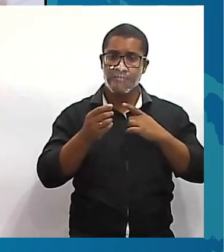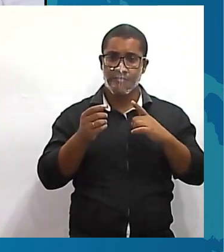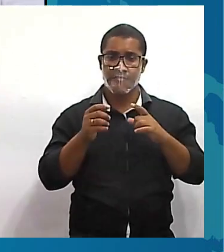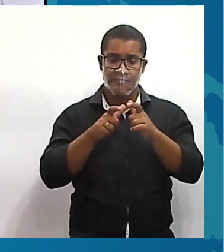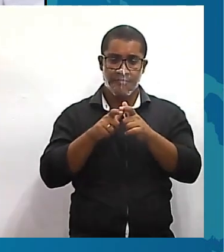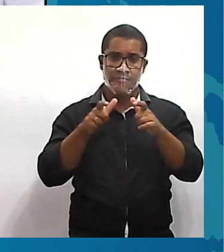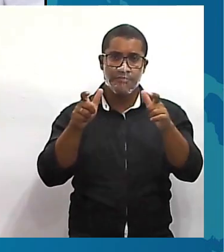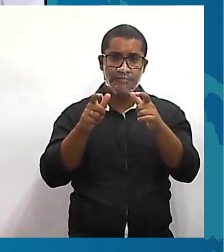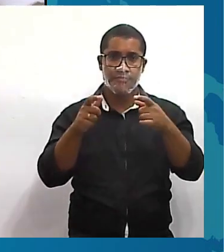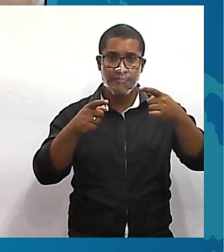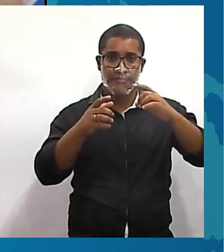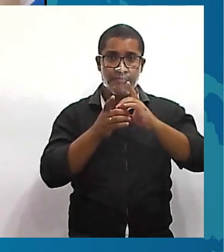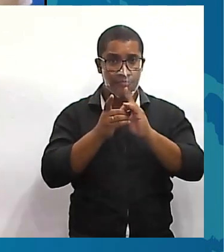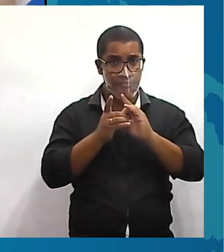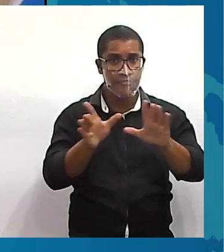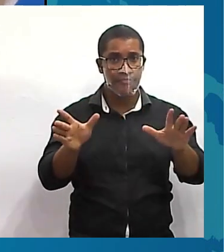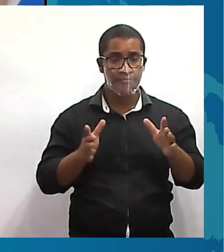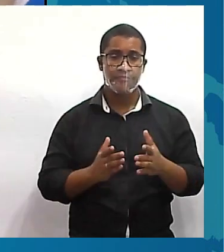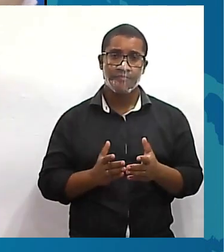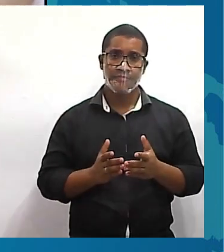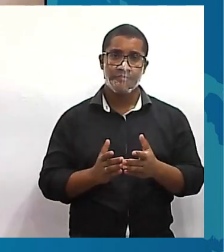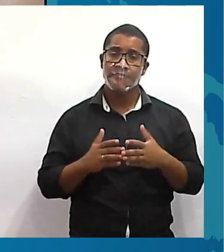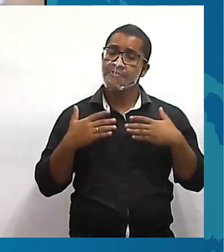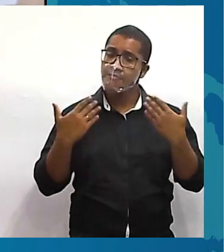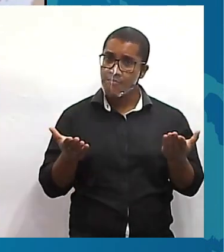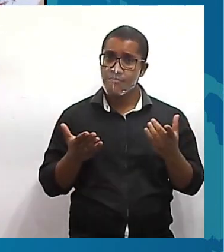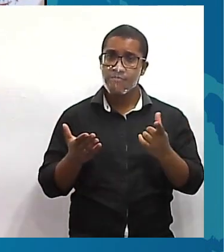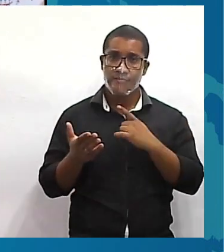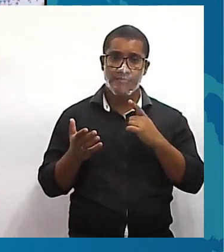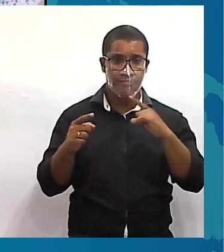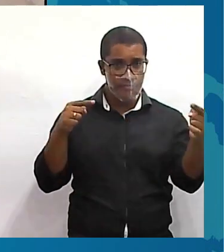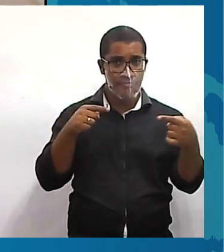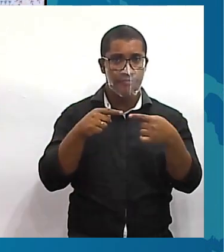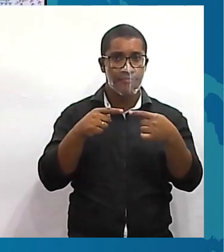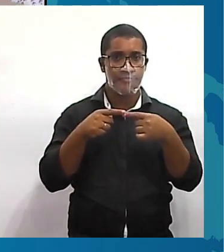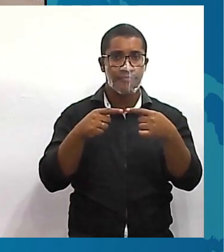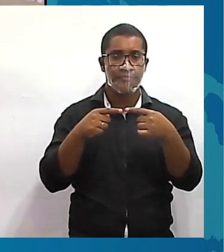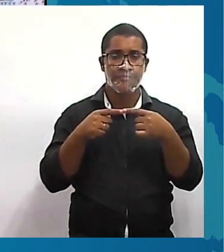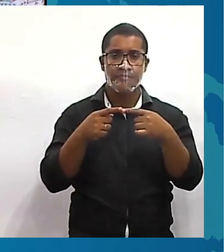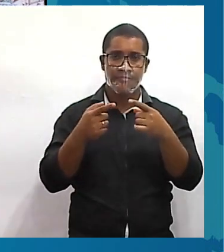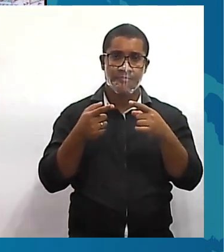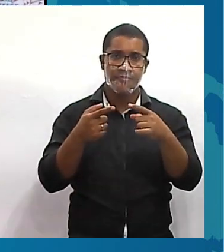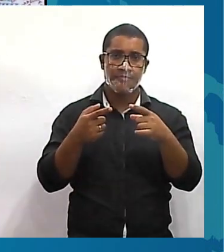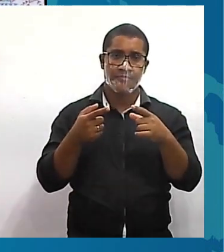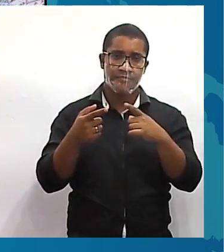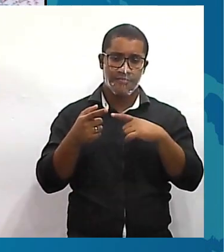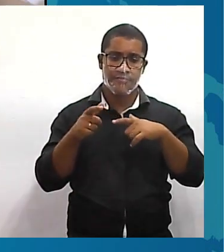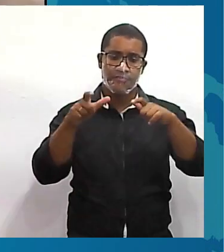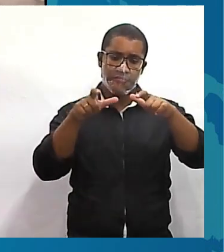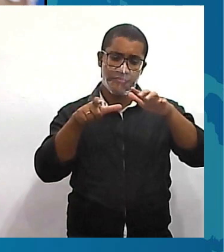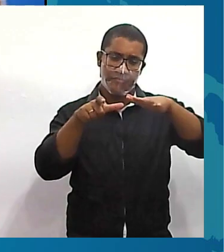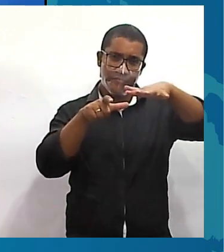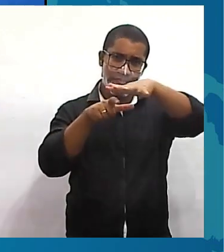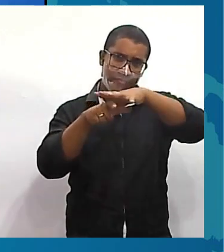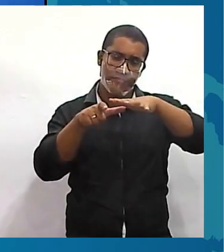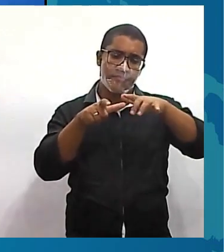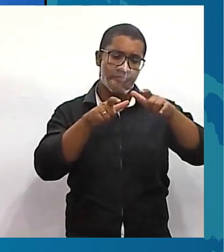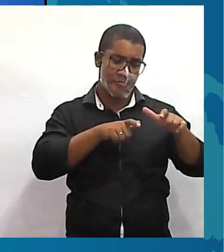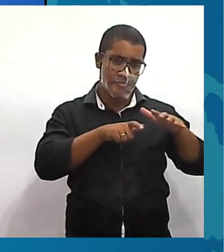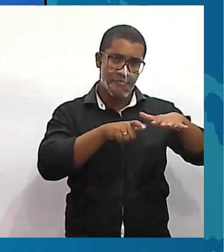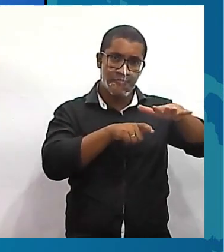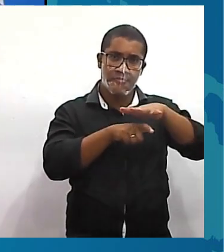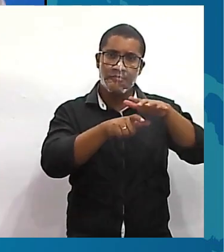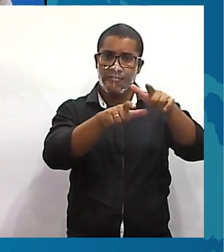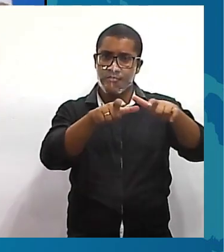dimensão democrática. Então, isso é viabilizado, né, Márcia, através desses espaços, como a gente vai